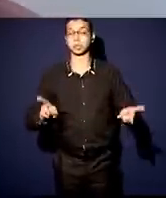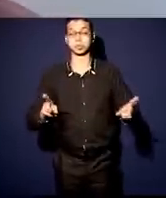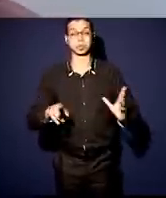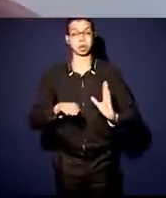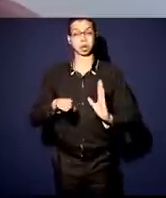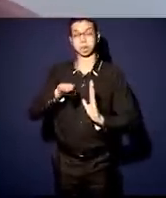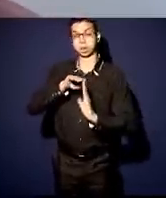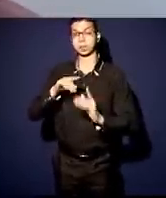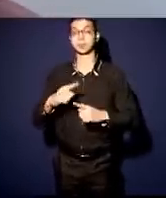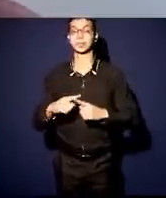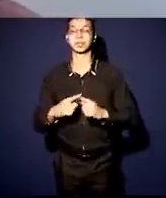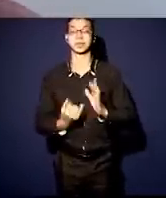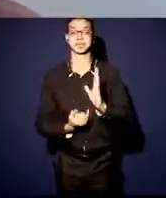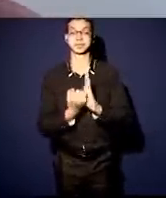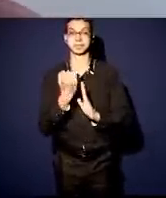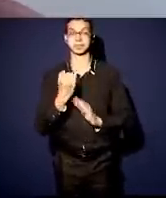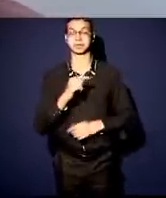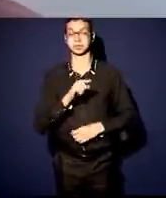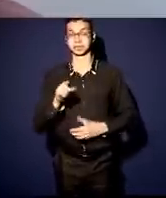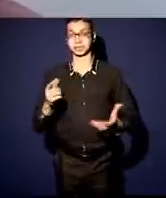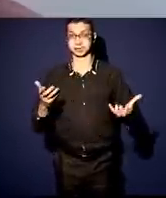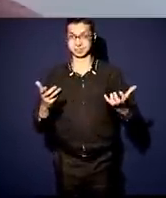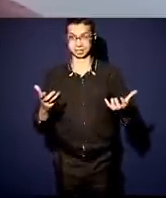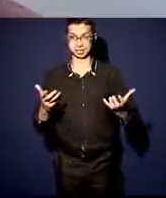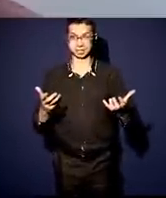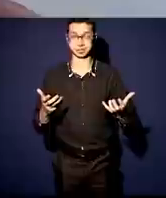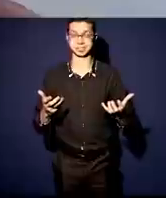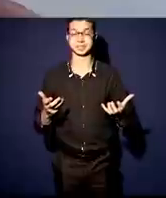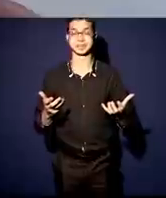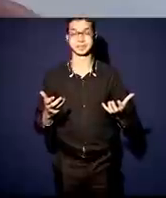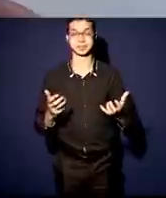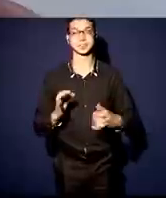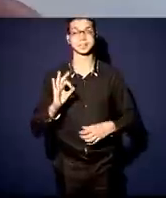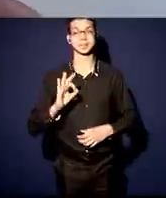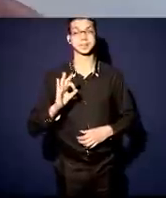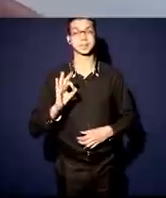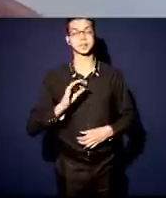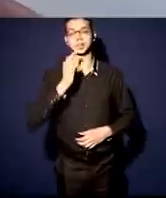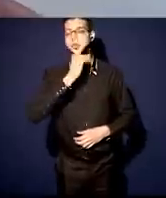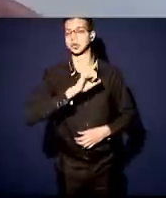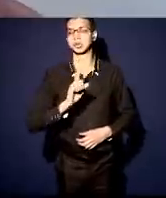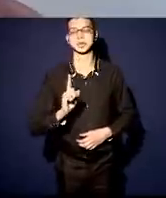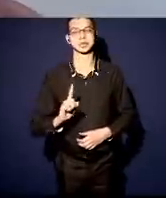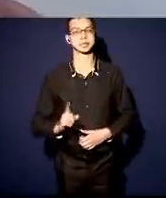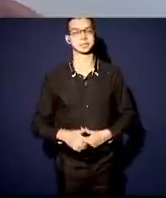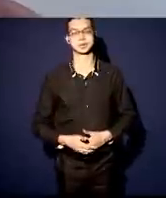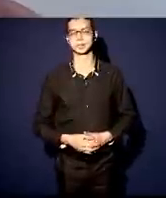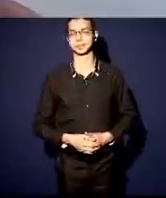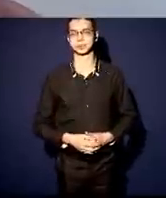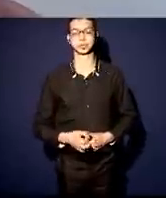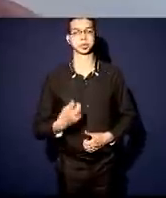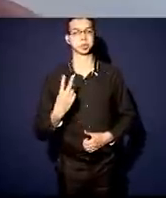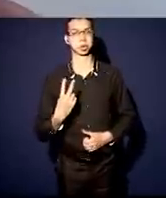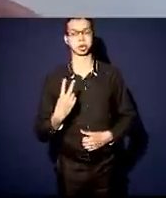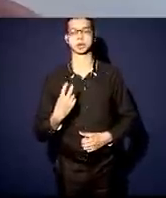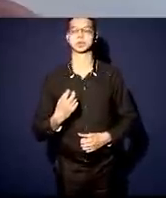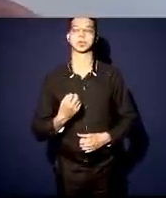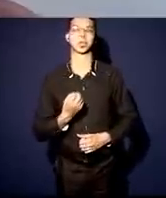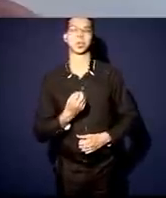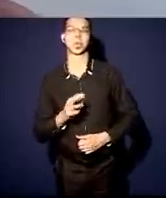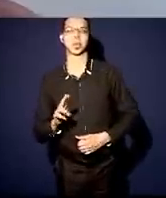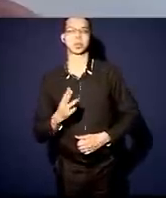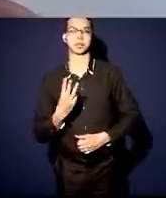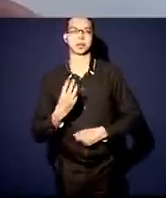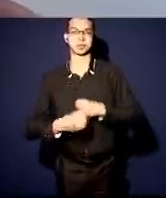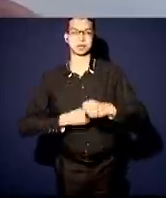nível inflacionário que você quer atingir, ele não vai ser atingido nos próximos 2 a 3 anos. Você vai ter